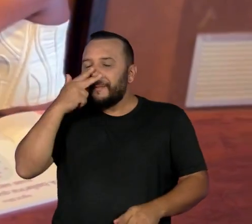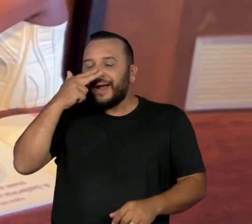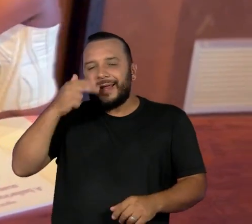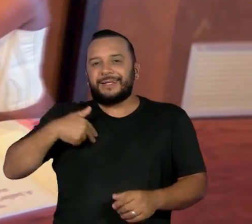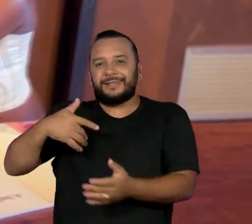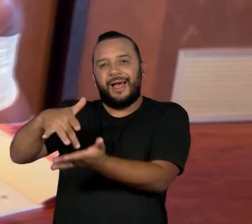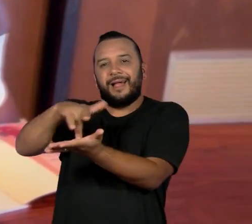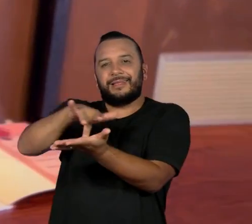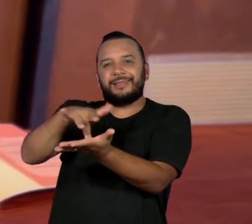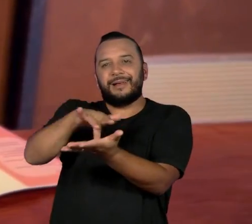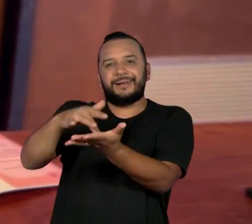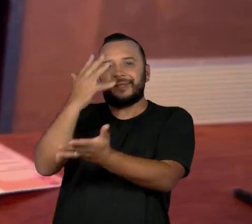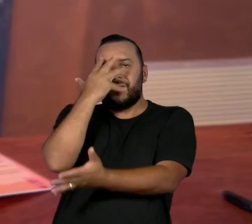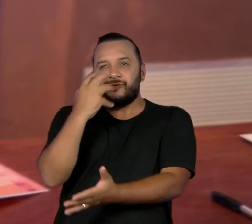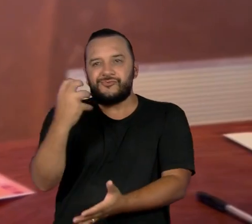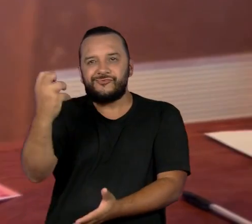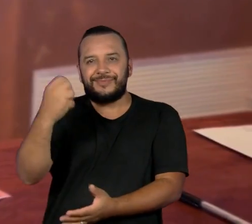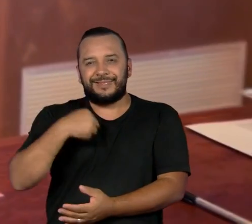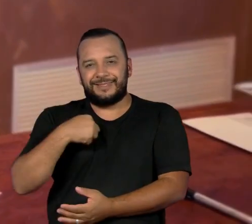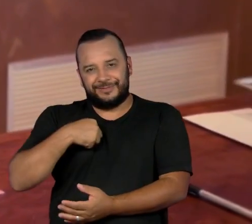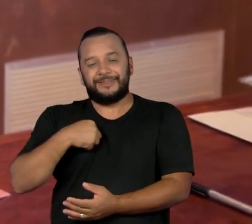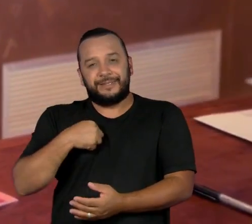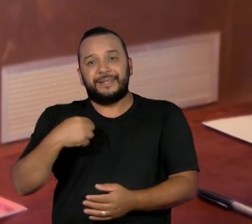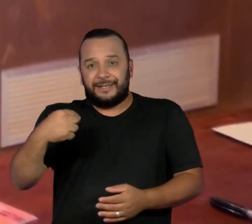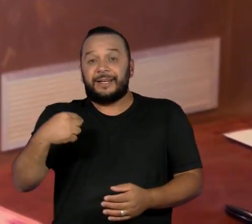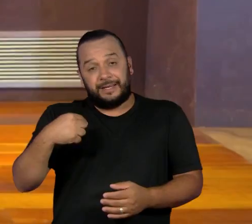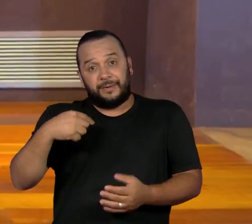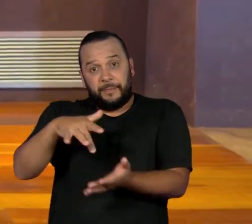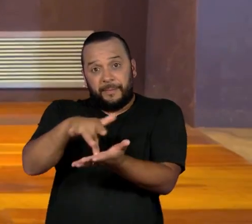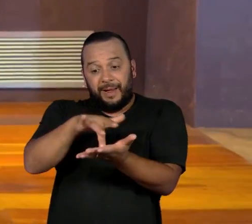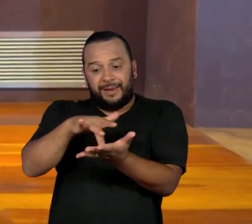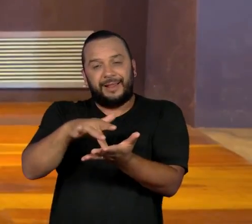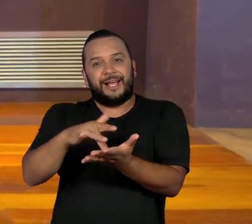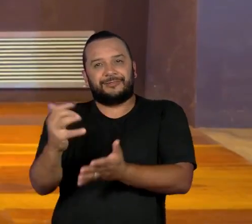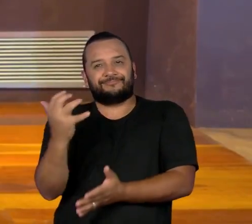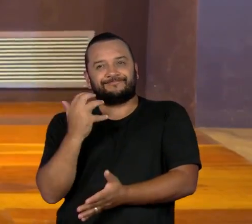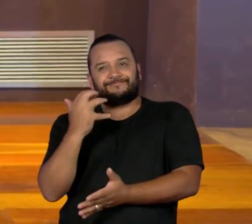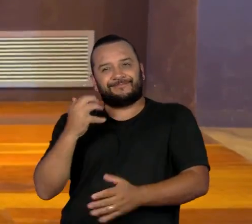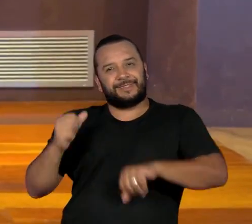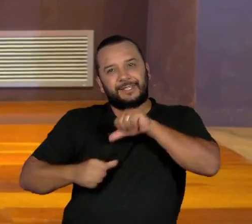sou hoje. O balé é transformador